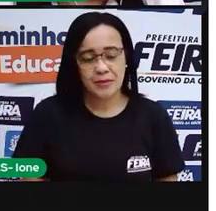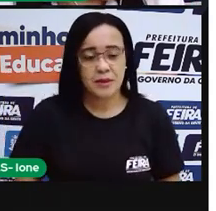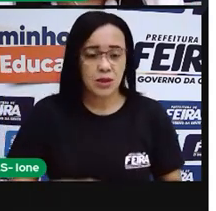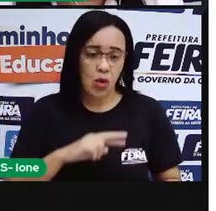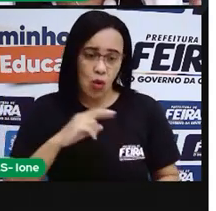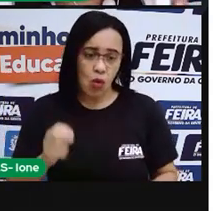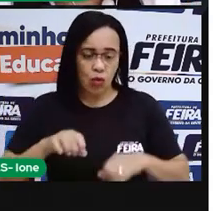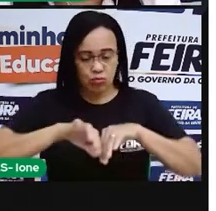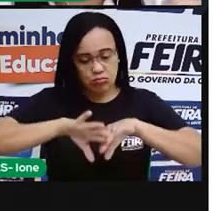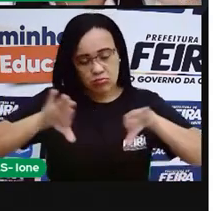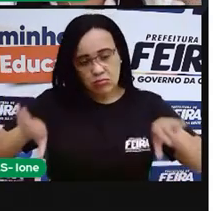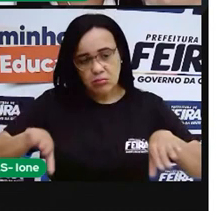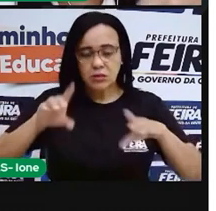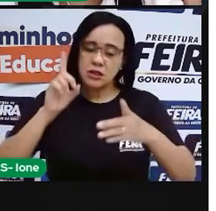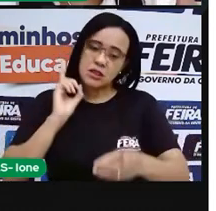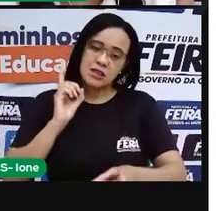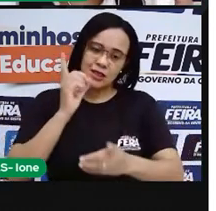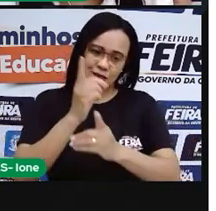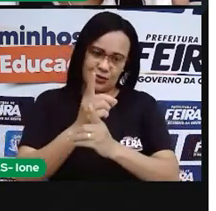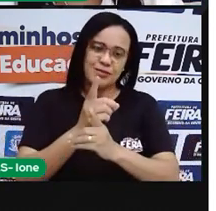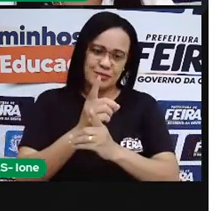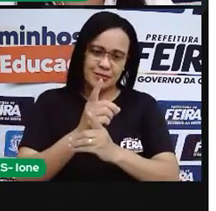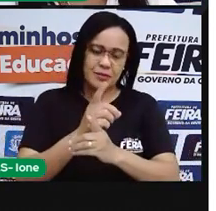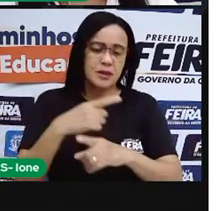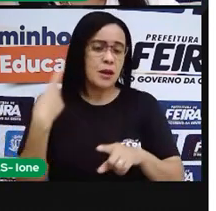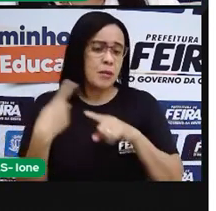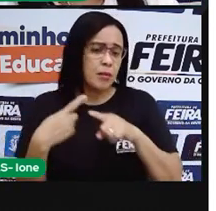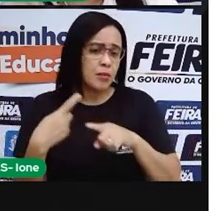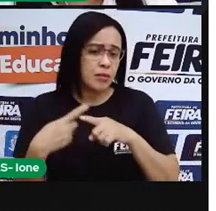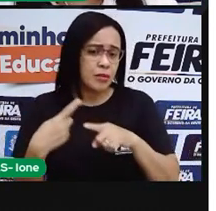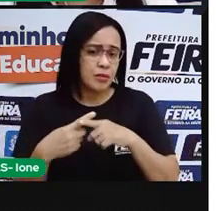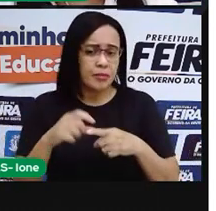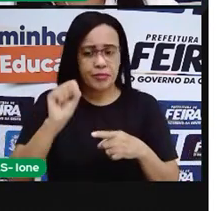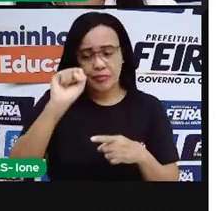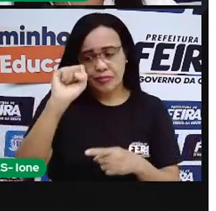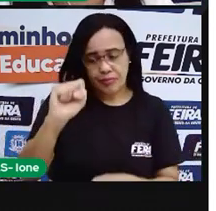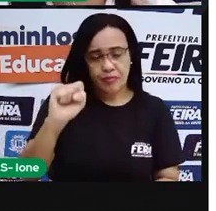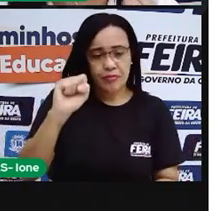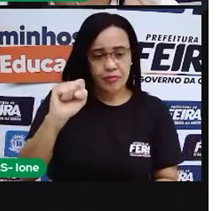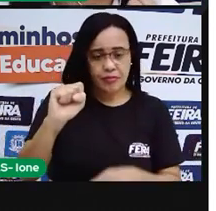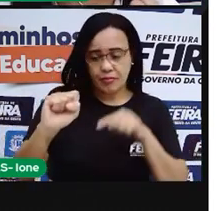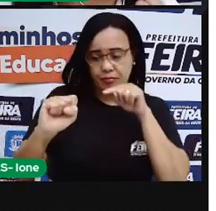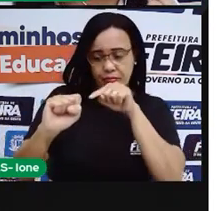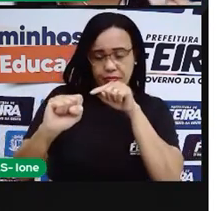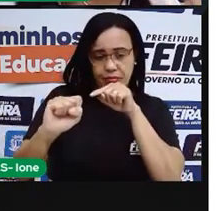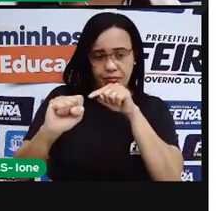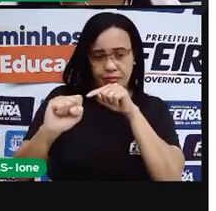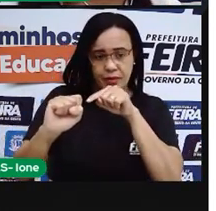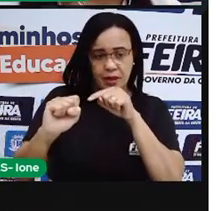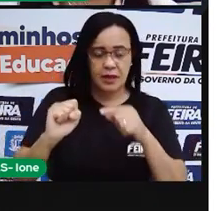S entre vogais, som de Z. S inicial, som de